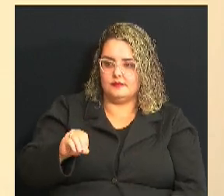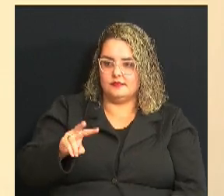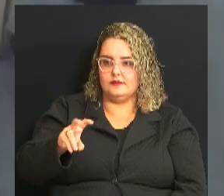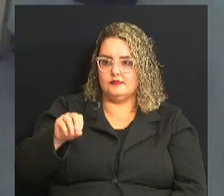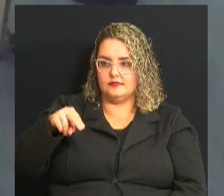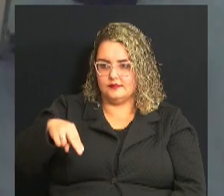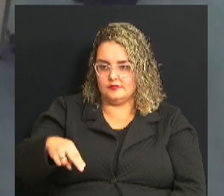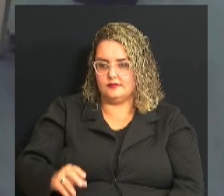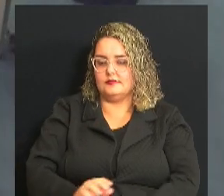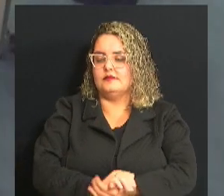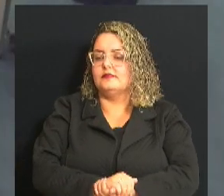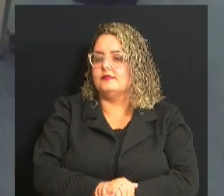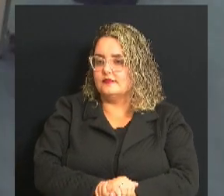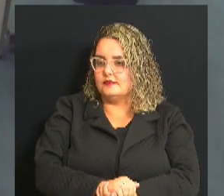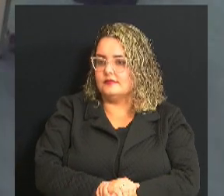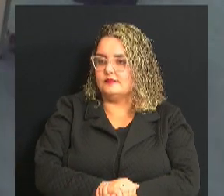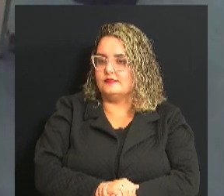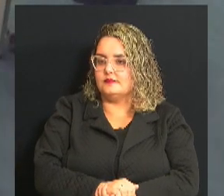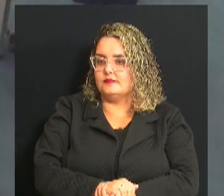Schneider.